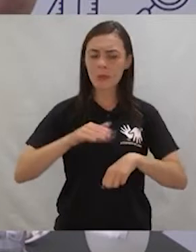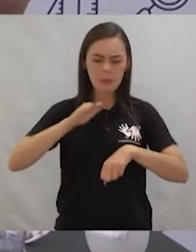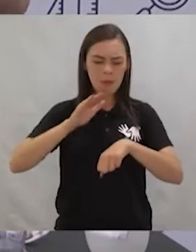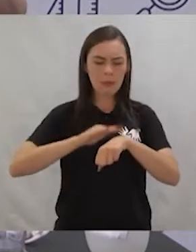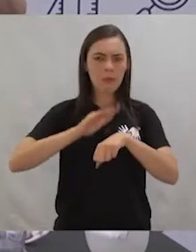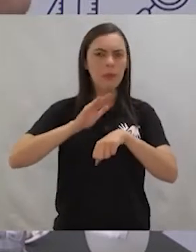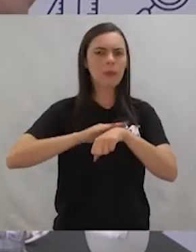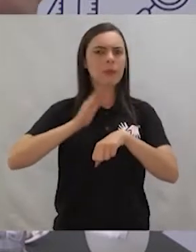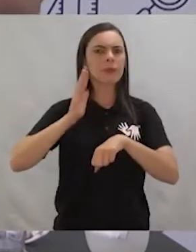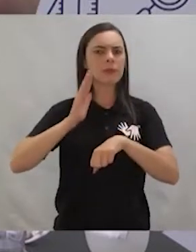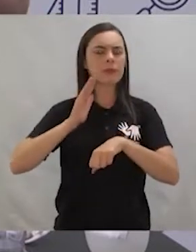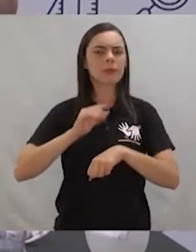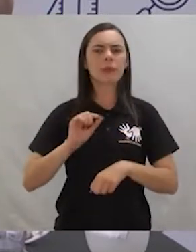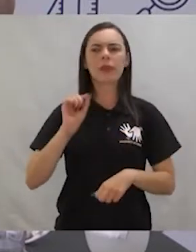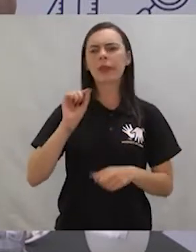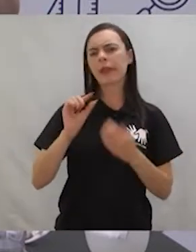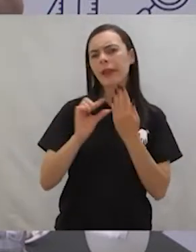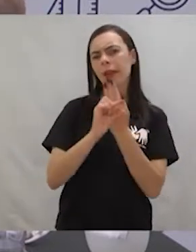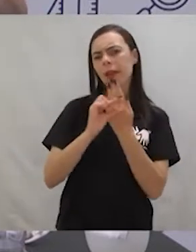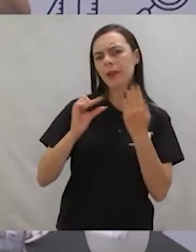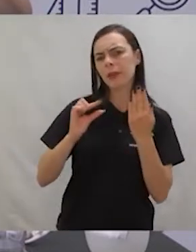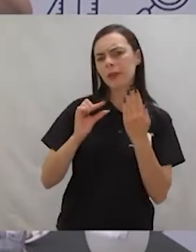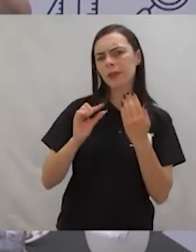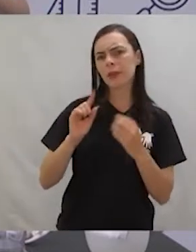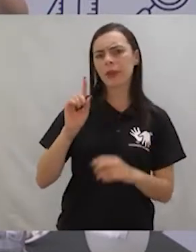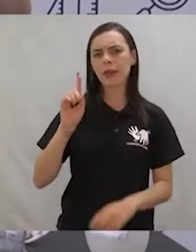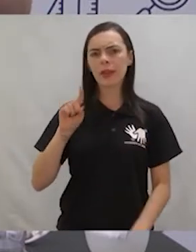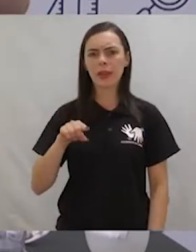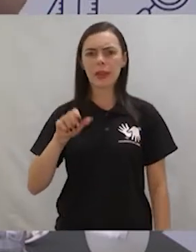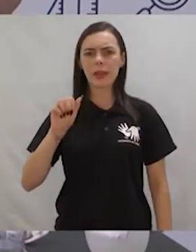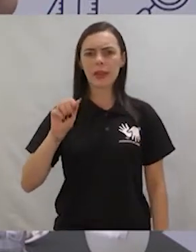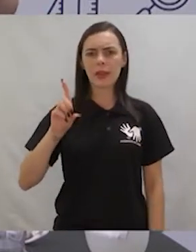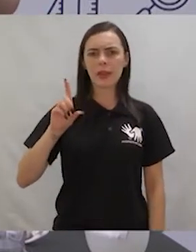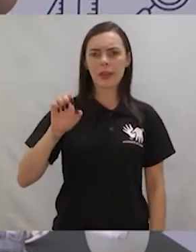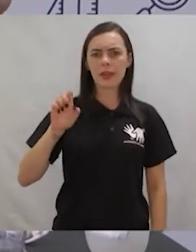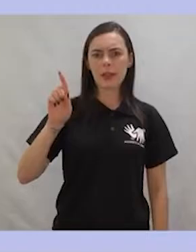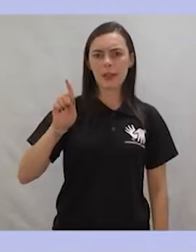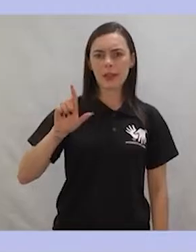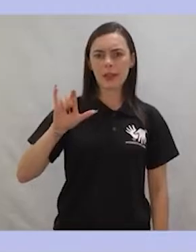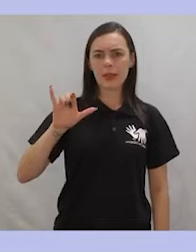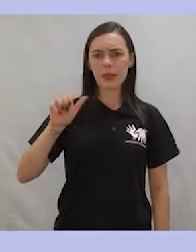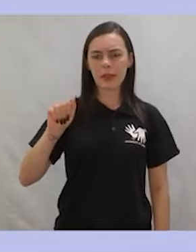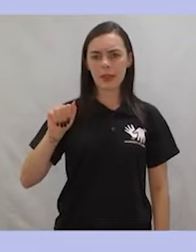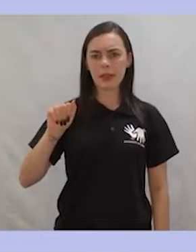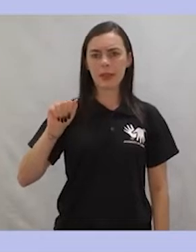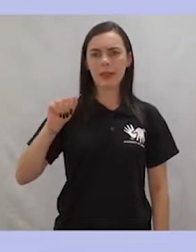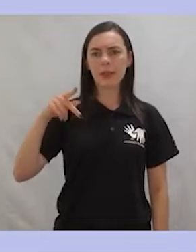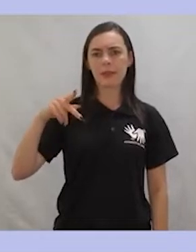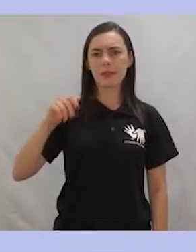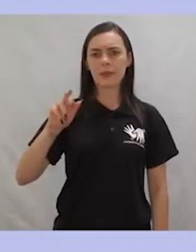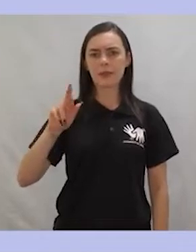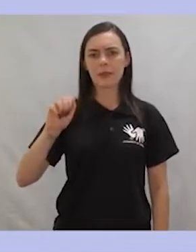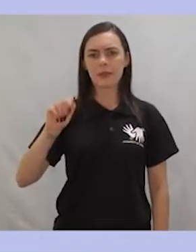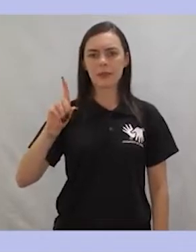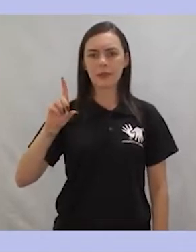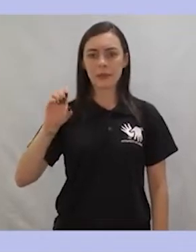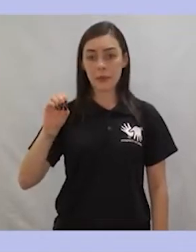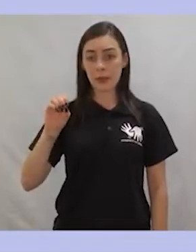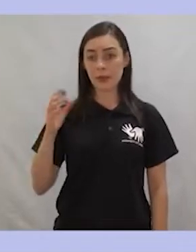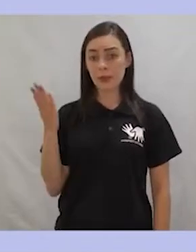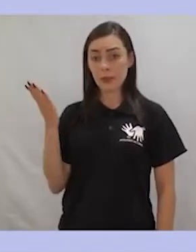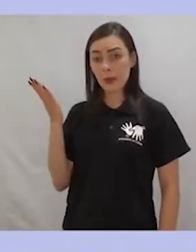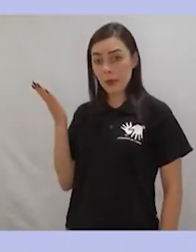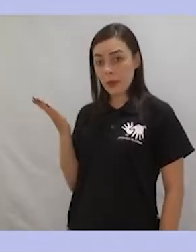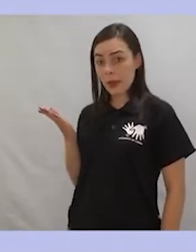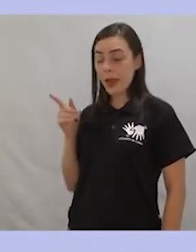é Momento. E quem escreveu esta poesia é Adélia Prado. Vocês já viram? Olha lá, ó. Esta